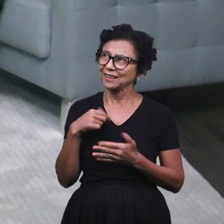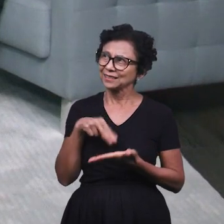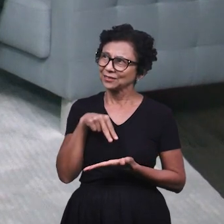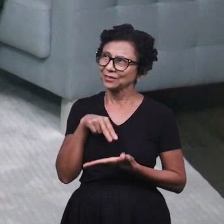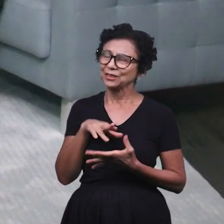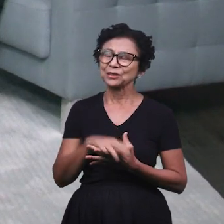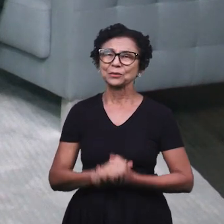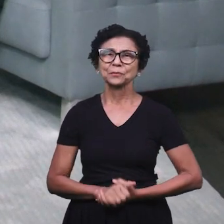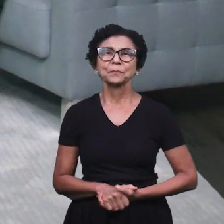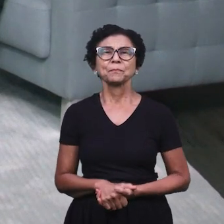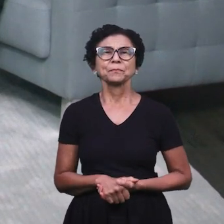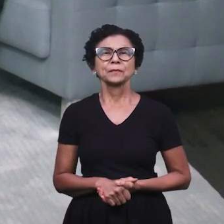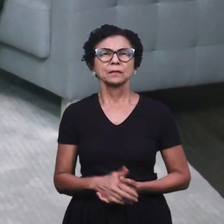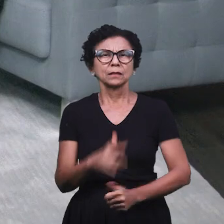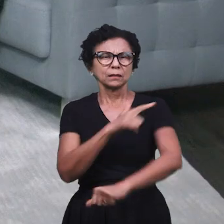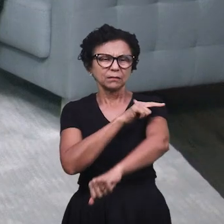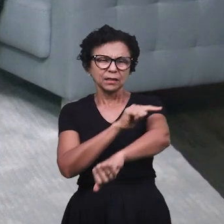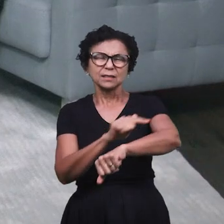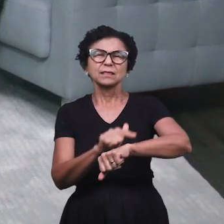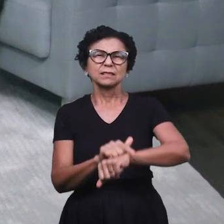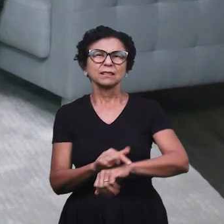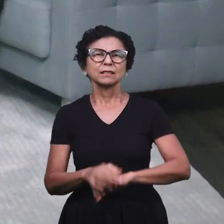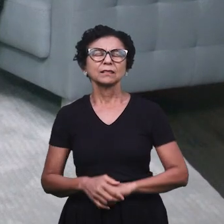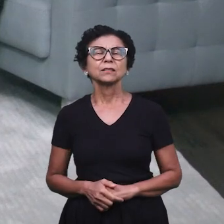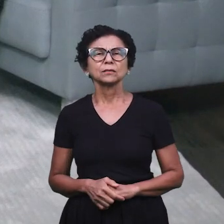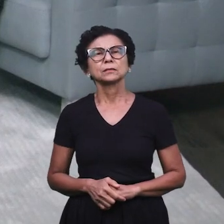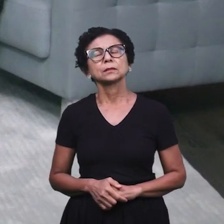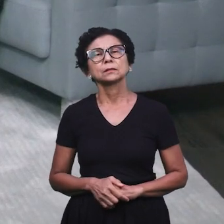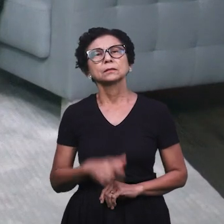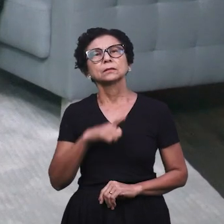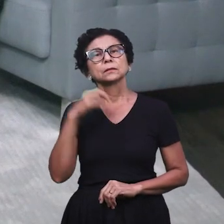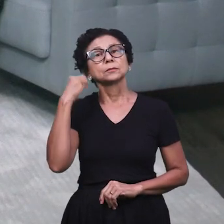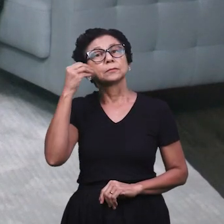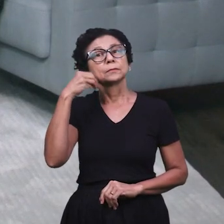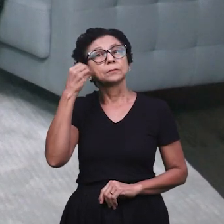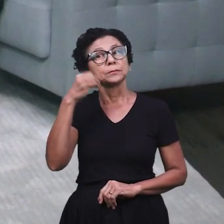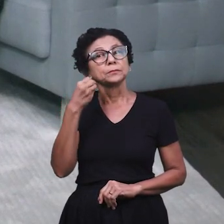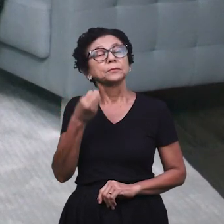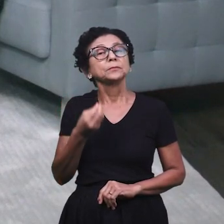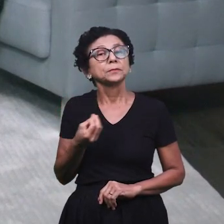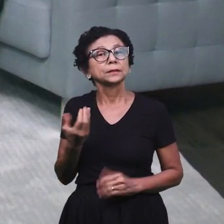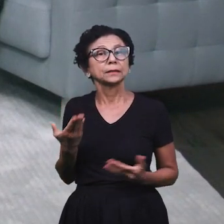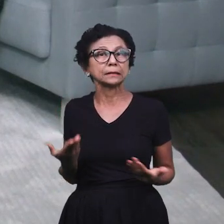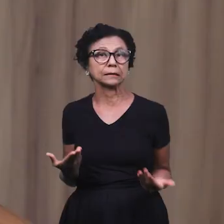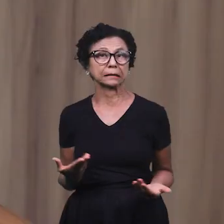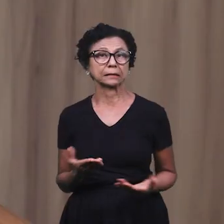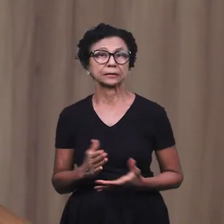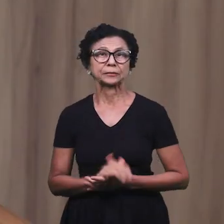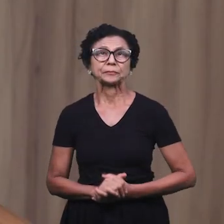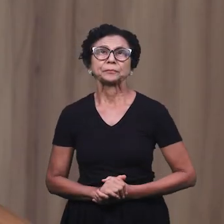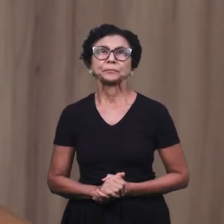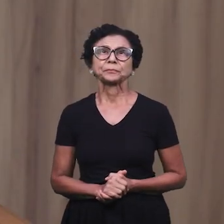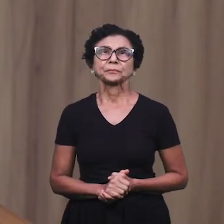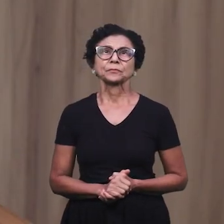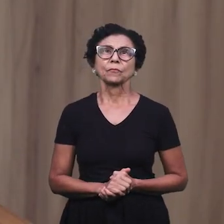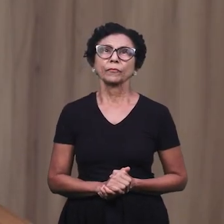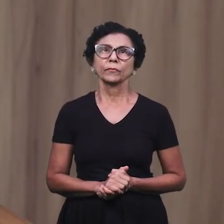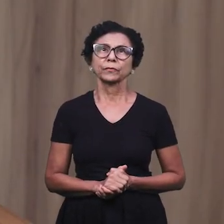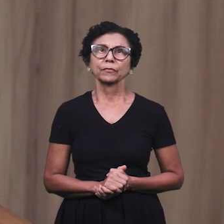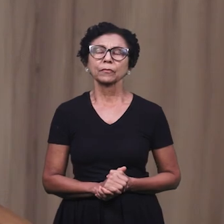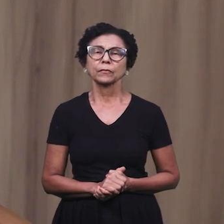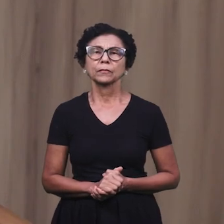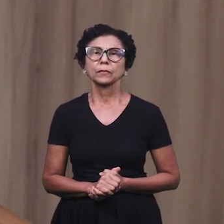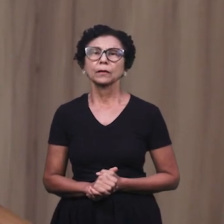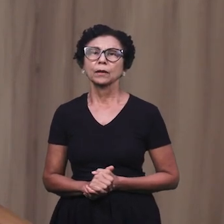alguma coisa para acrescentar, alguma experiência para poder falar, né? E o que deu certo, poder repetir, e o que deu errado,